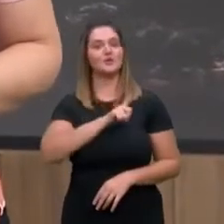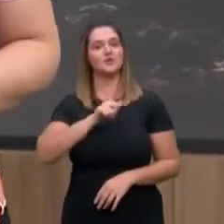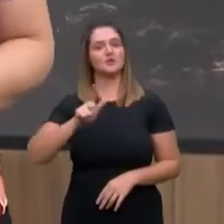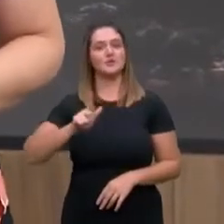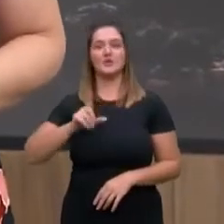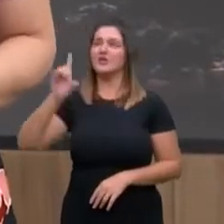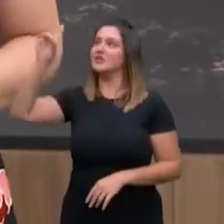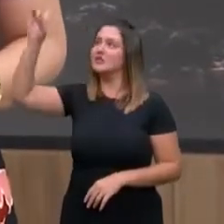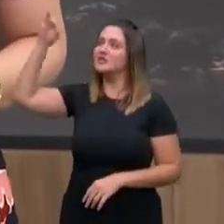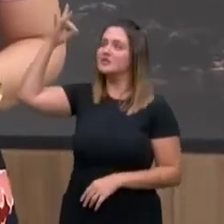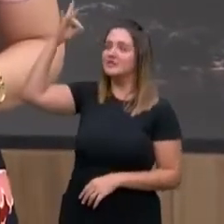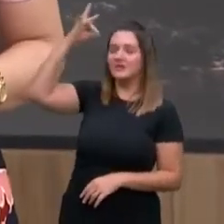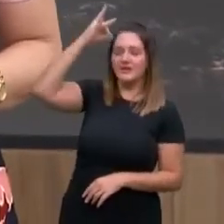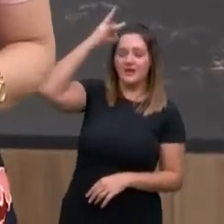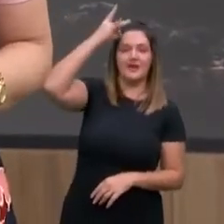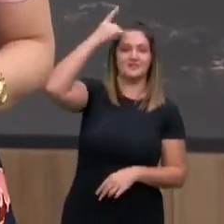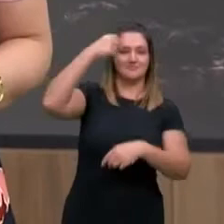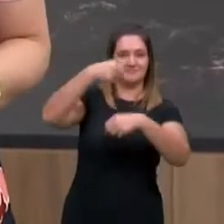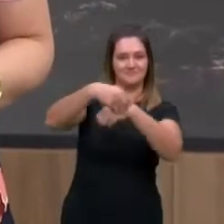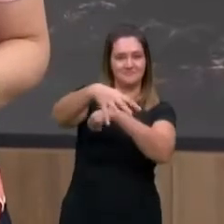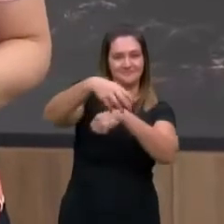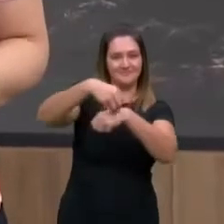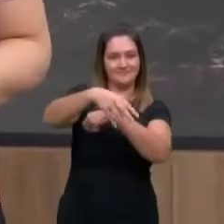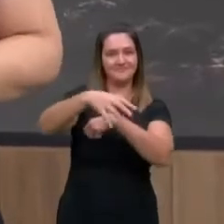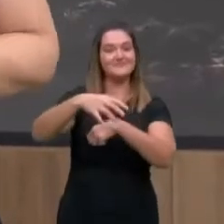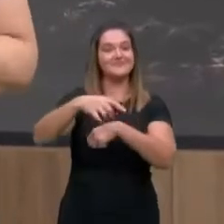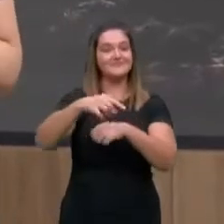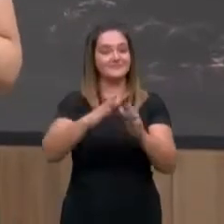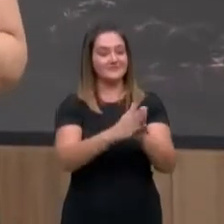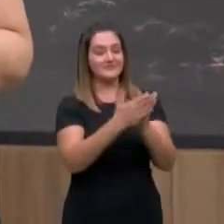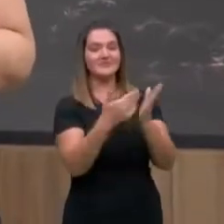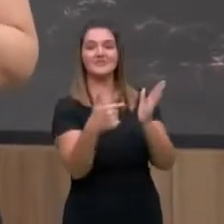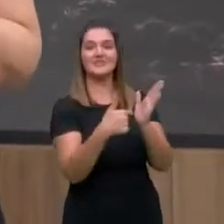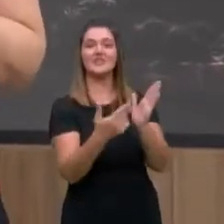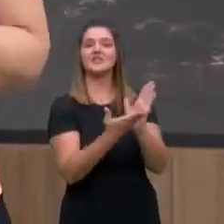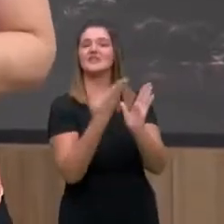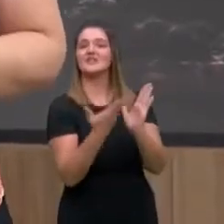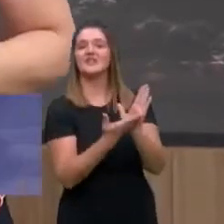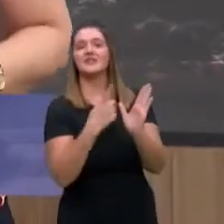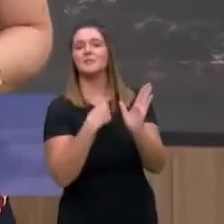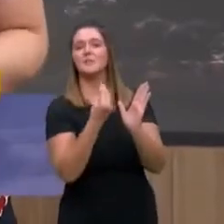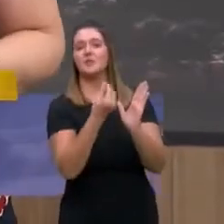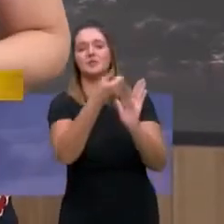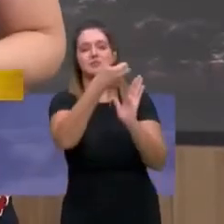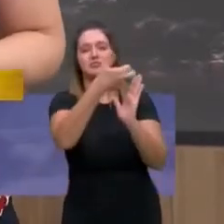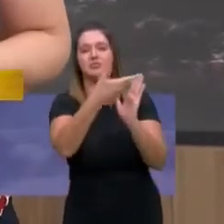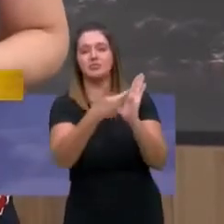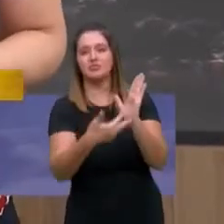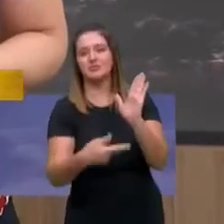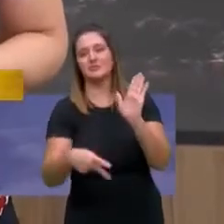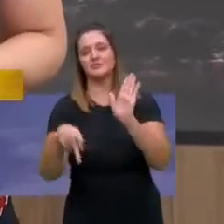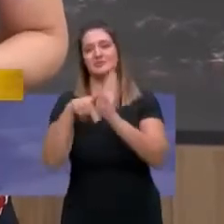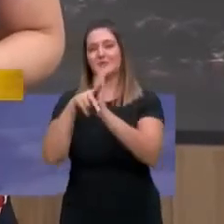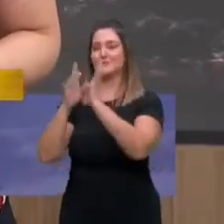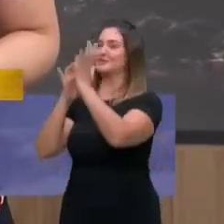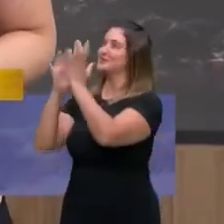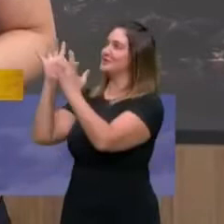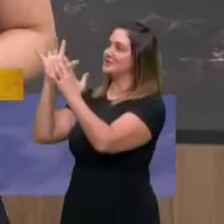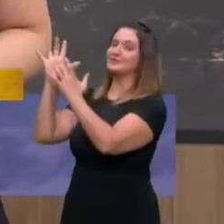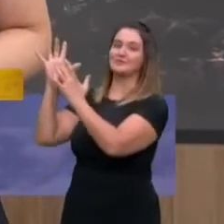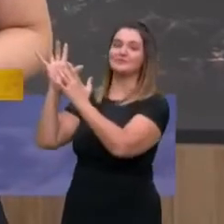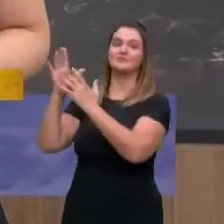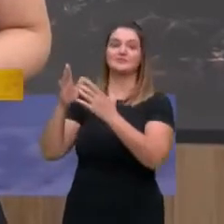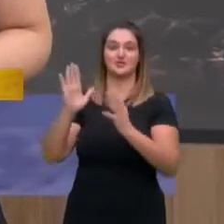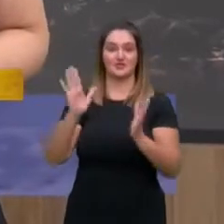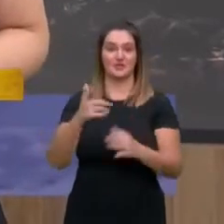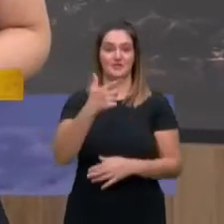usado tremendamente por Deus para nos ensinar sobre esse livro da Bíblia cheio de revelações de Cristo para nós. Serão 21 encontros